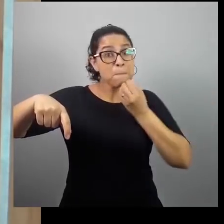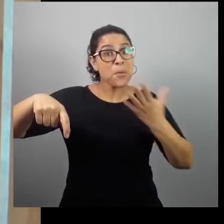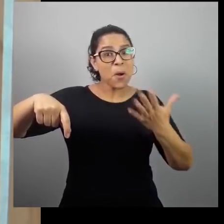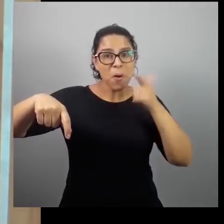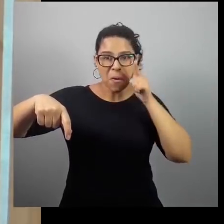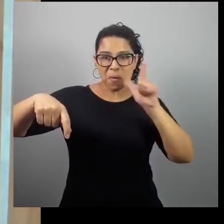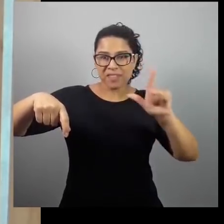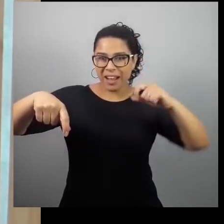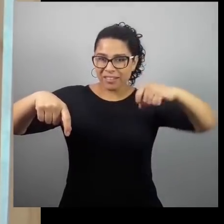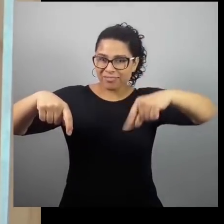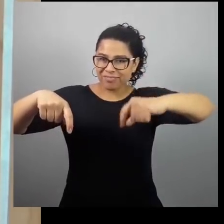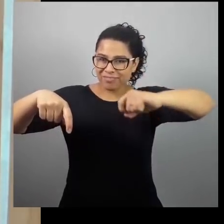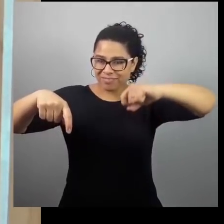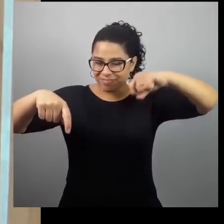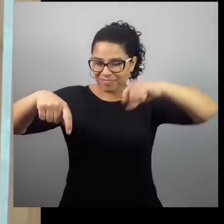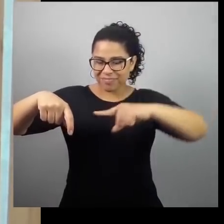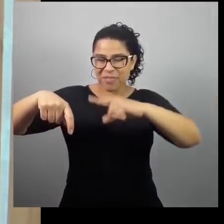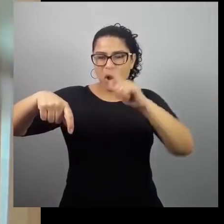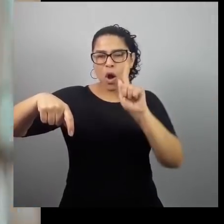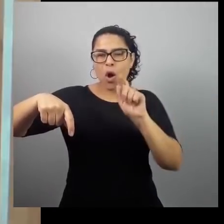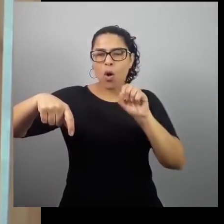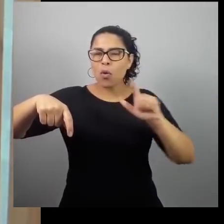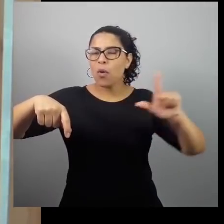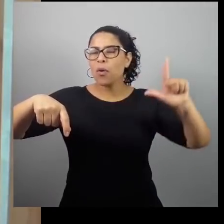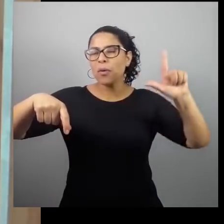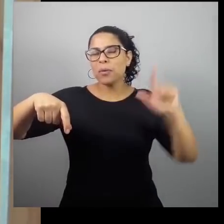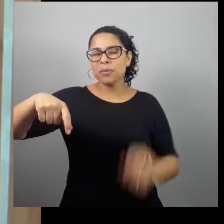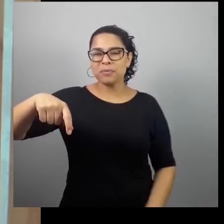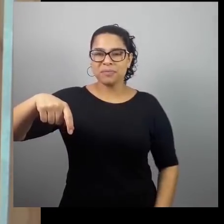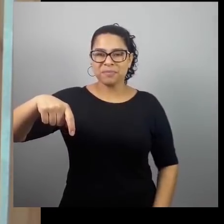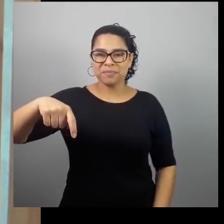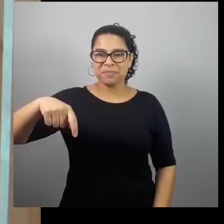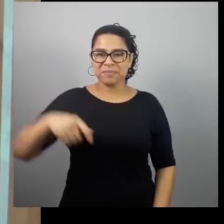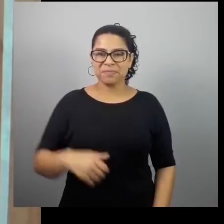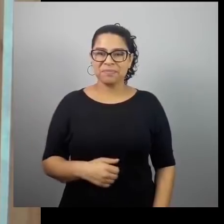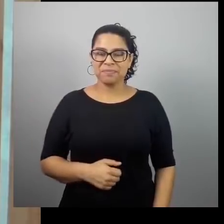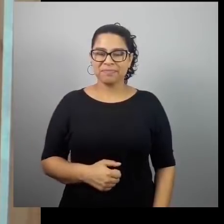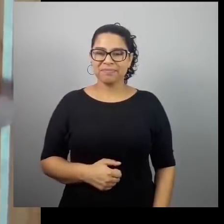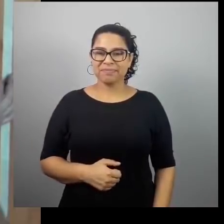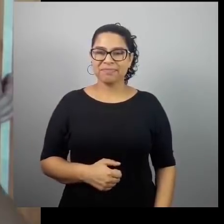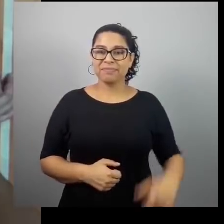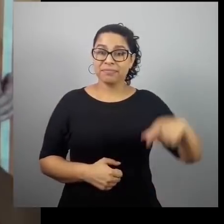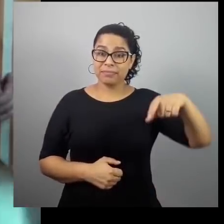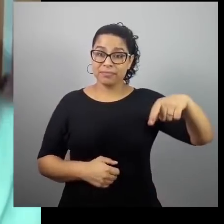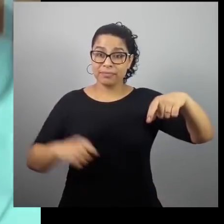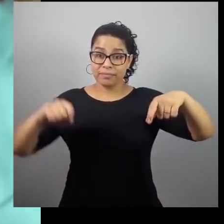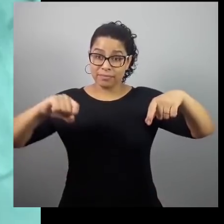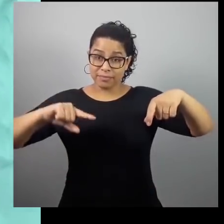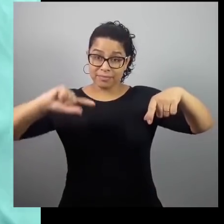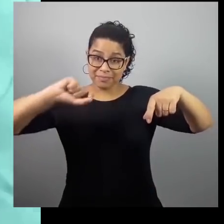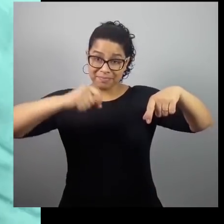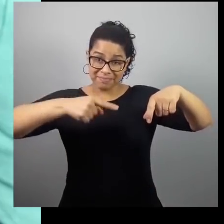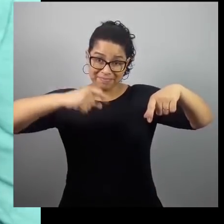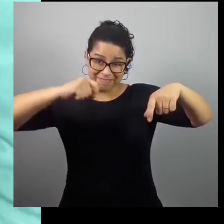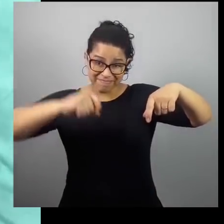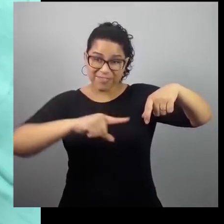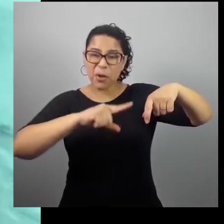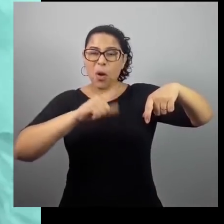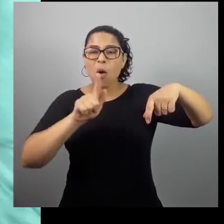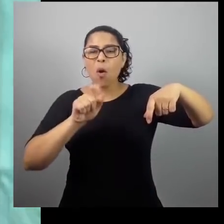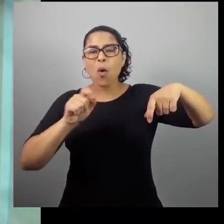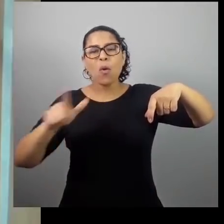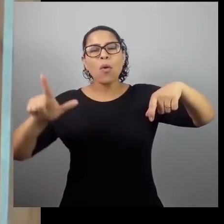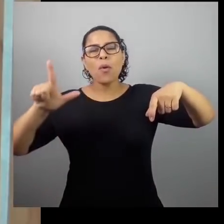partida, escolhe a bola e vai chutar, Gol! A Elaine vem com muita vontade de fazer o gol, chuta e